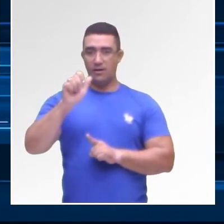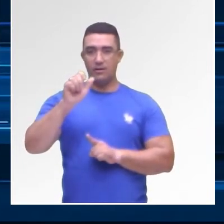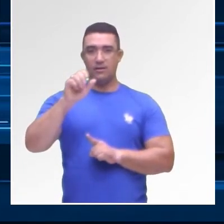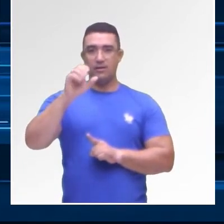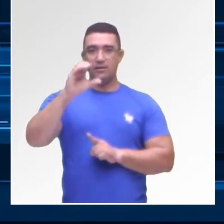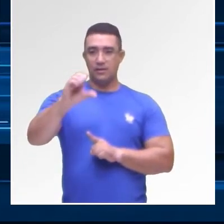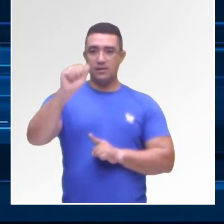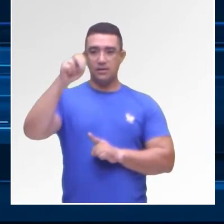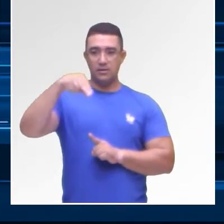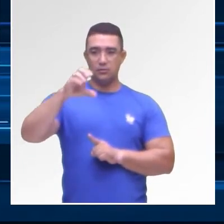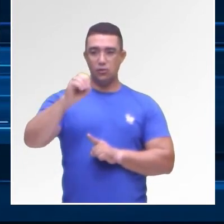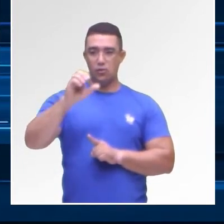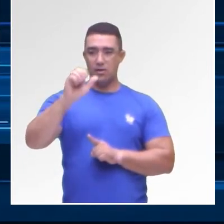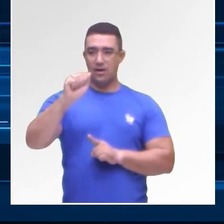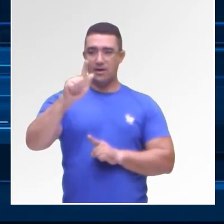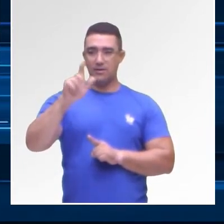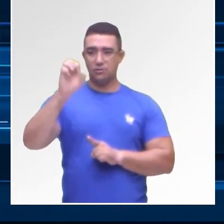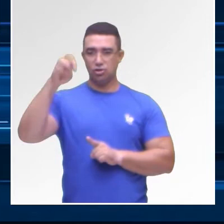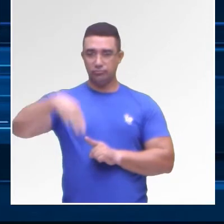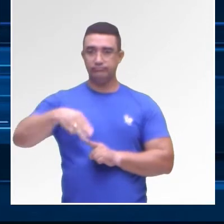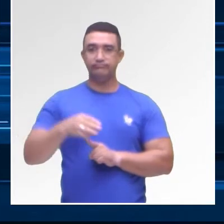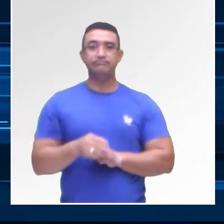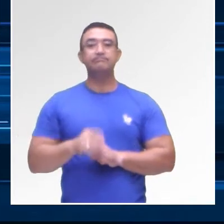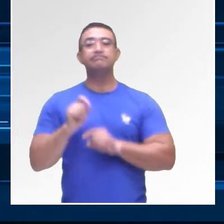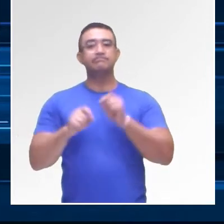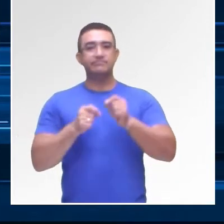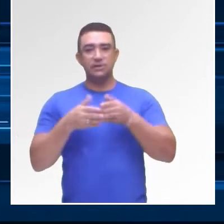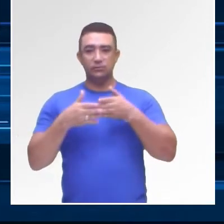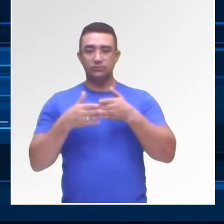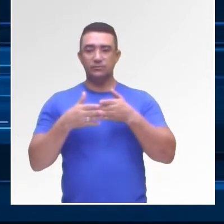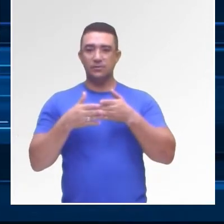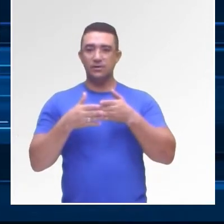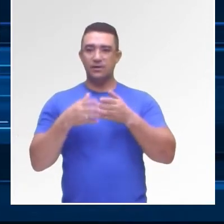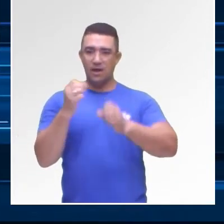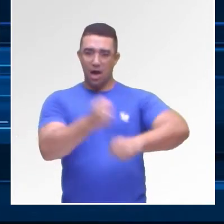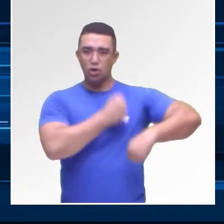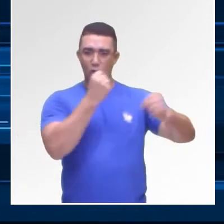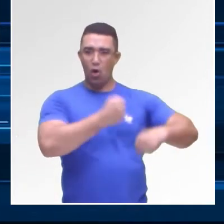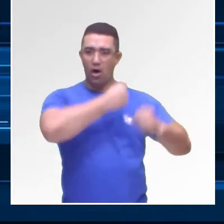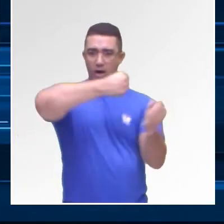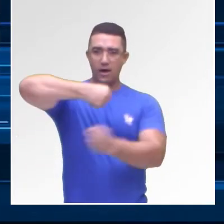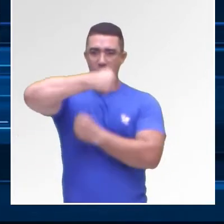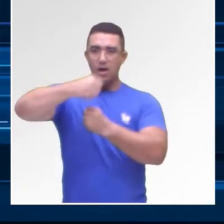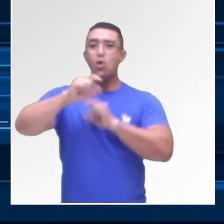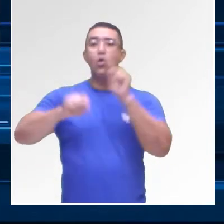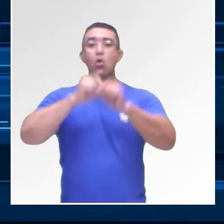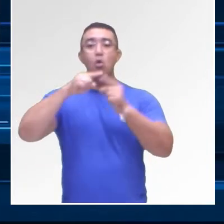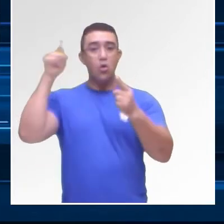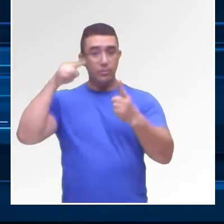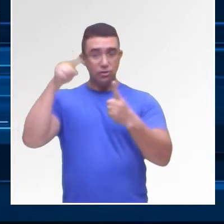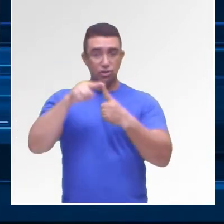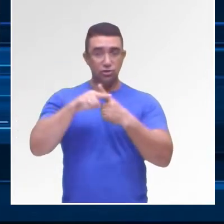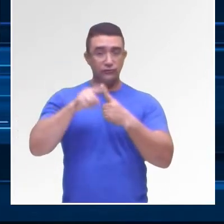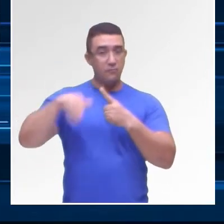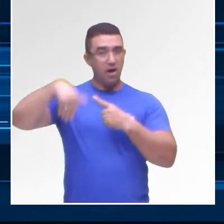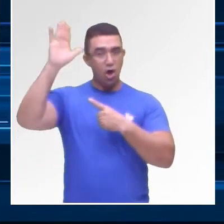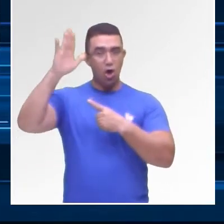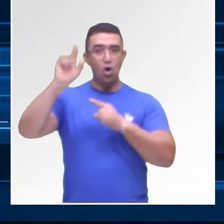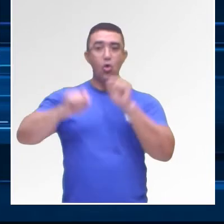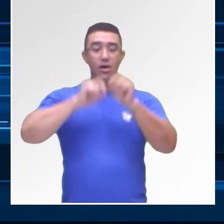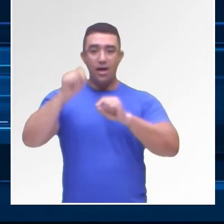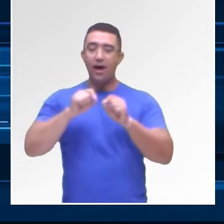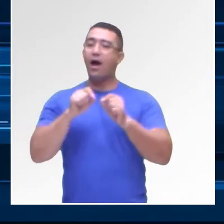ser praticadas. No turismo de aventura, por exemplo, o objetivo principal é a aproximação do homem